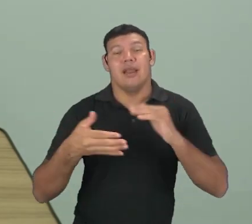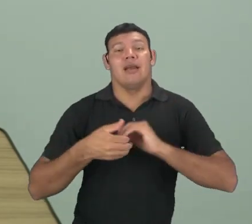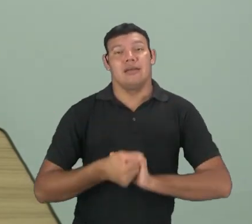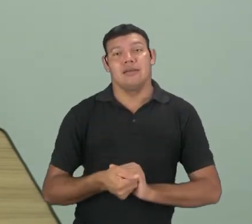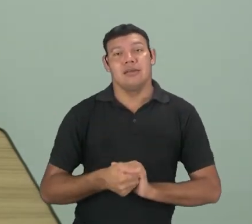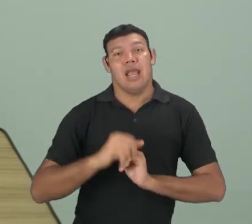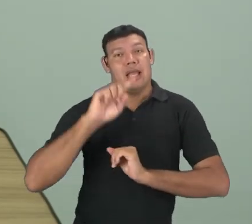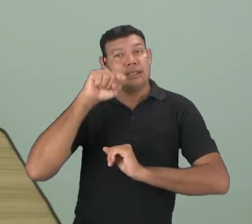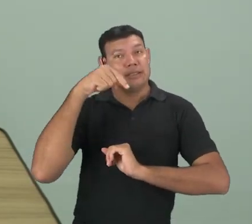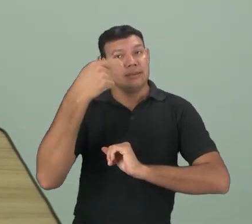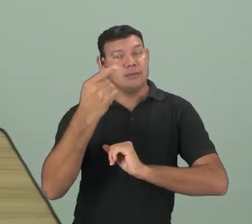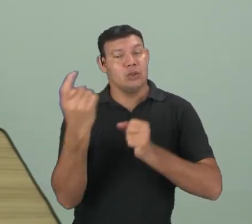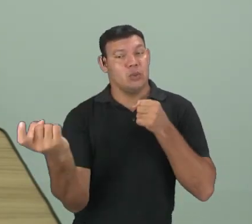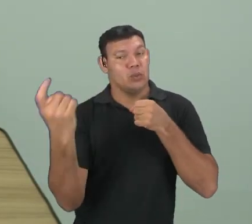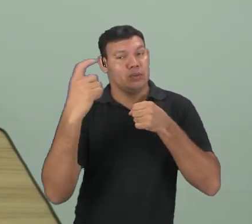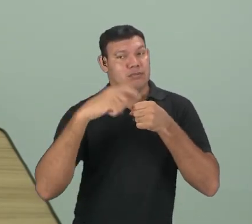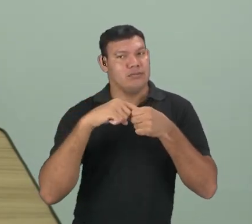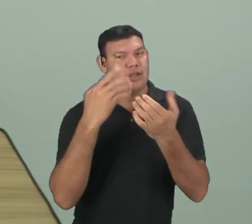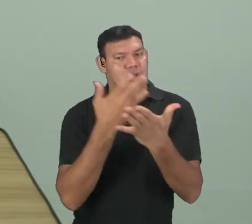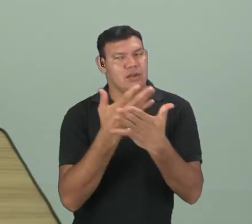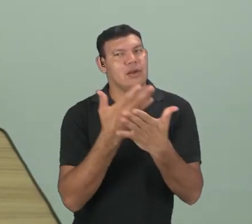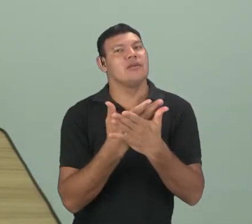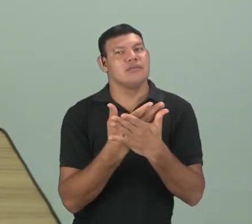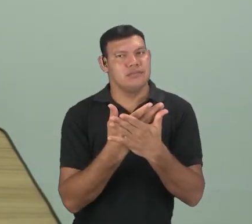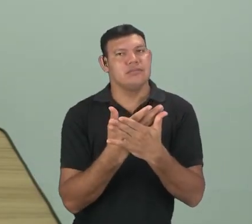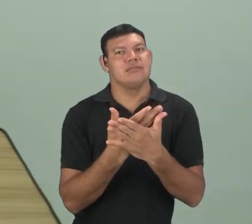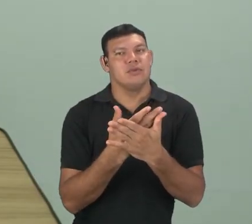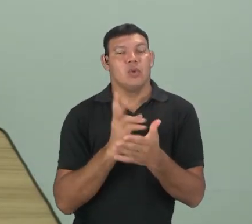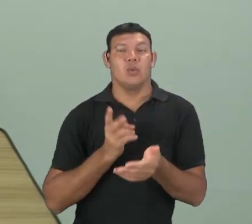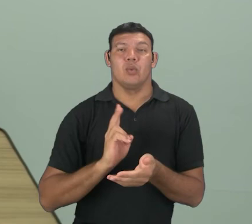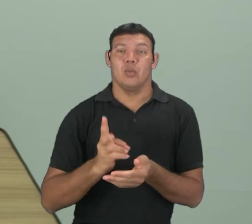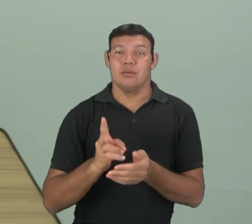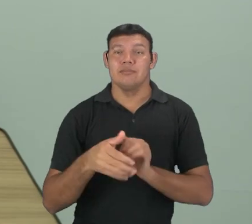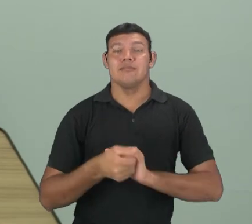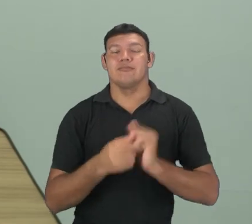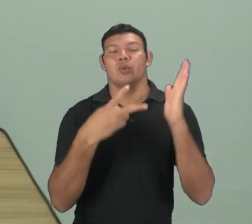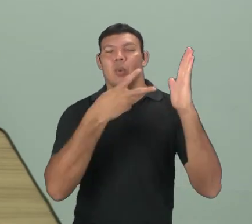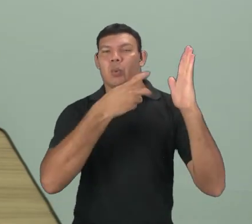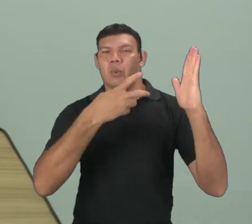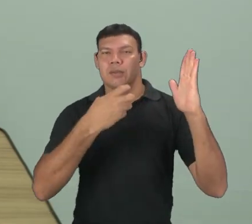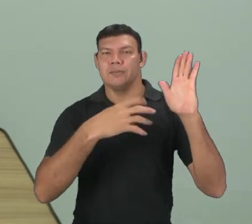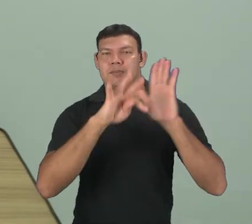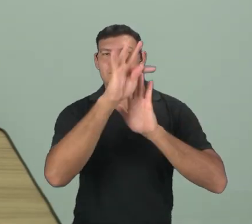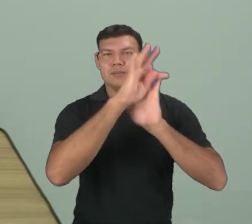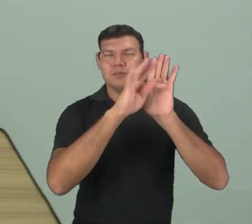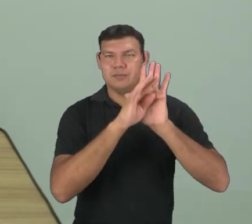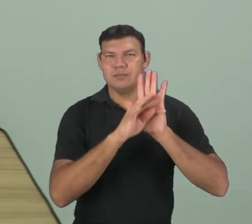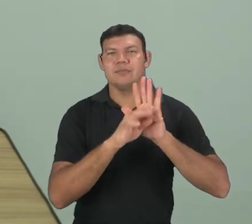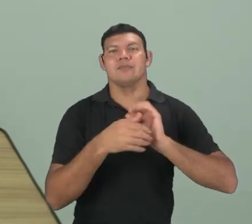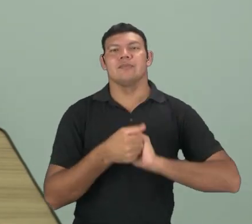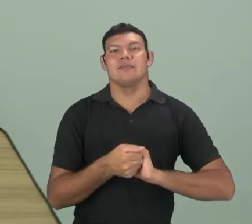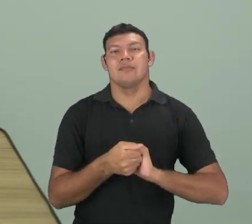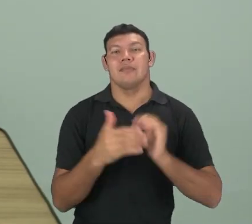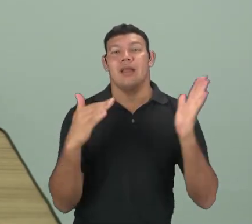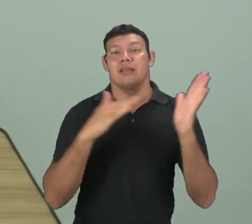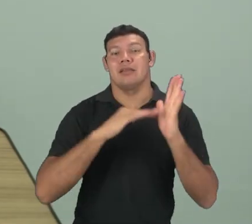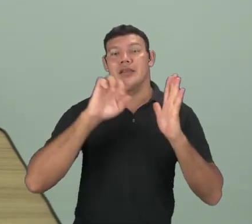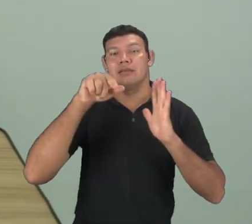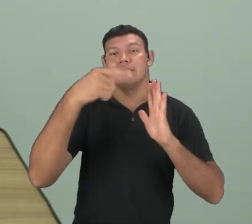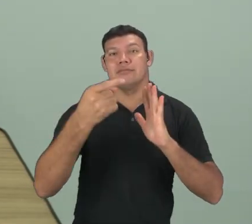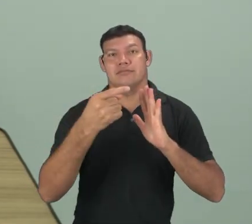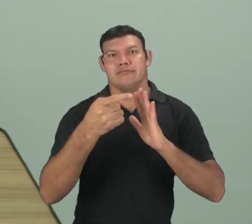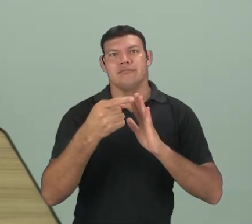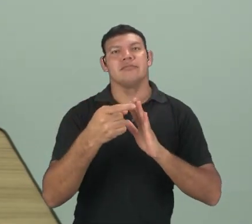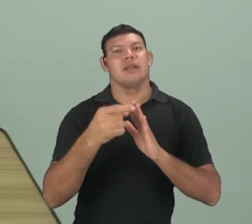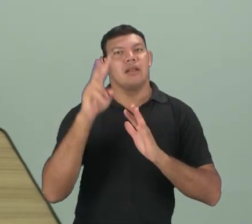E a gente vai voltar na próxima aula dando continuidade à interpretação desse texto. Te vejo na próxima aula. E